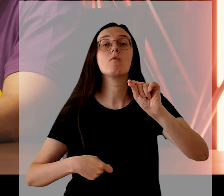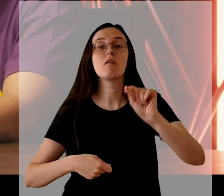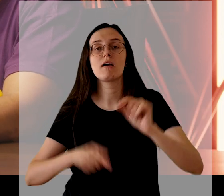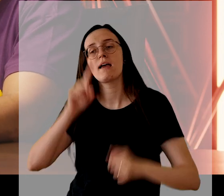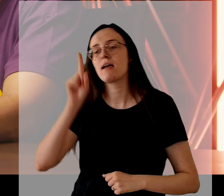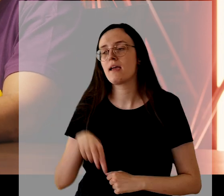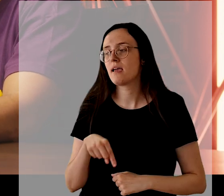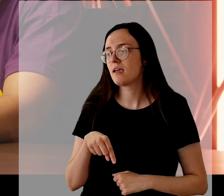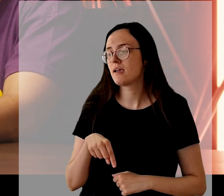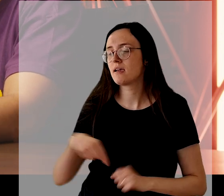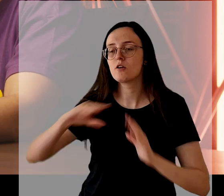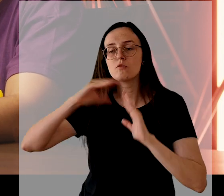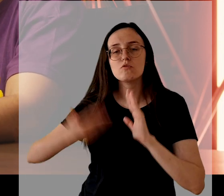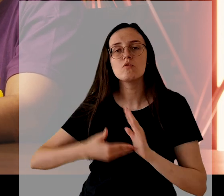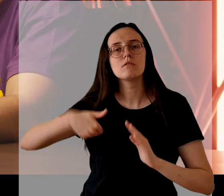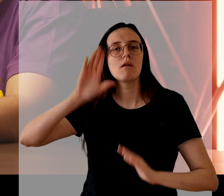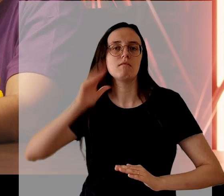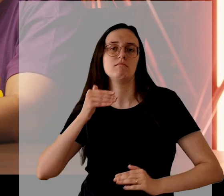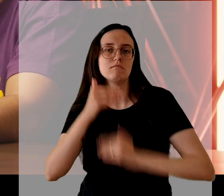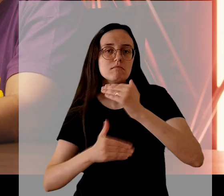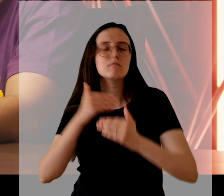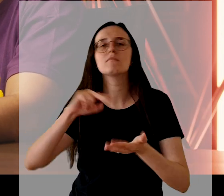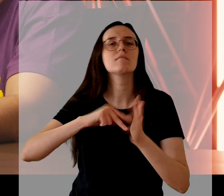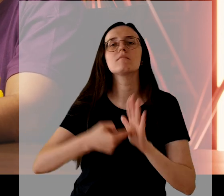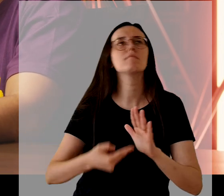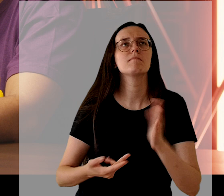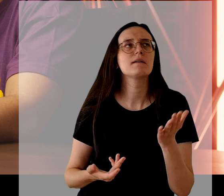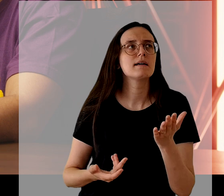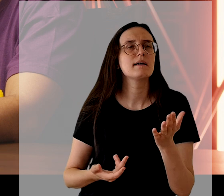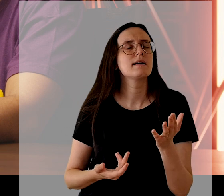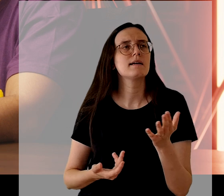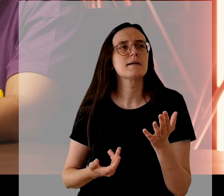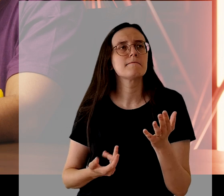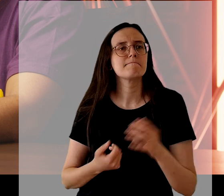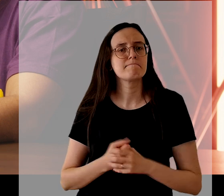de que tudo seja mais desenvolvido no sentido de